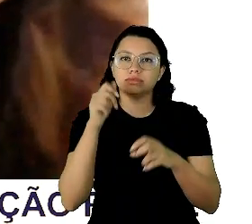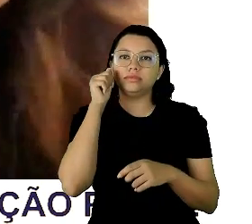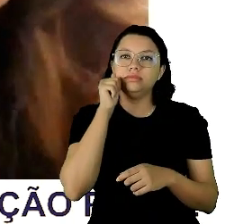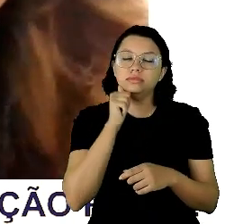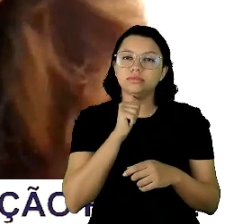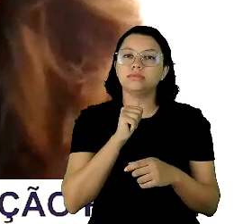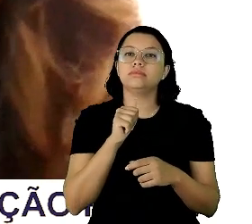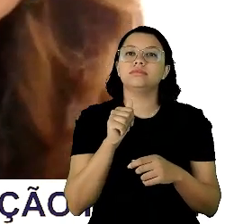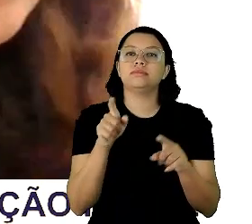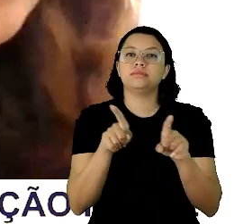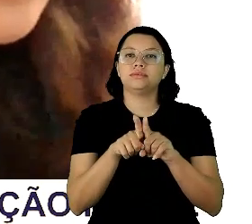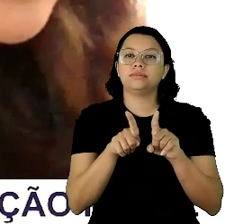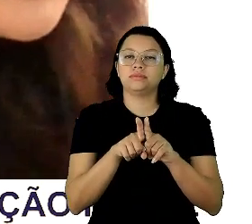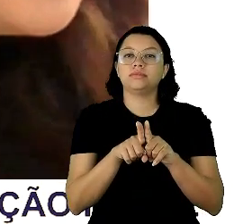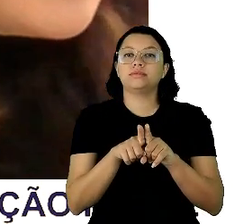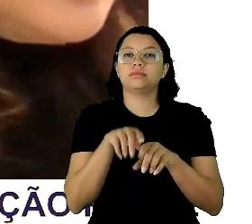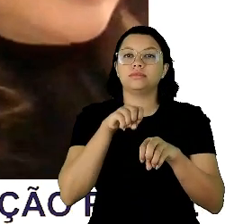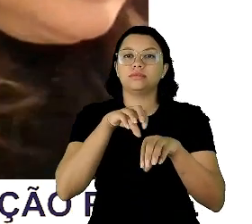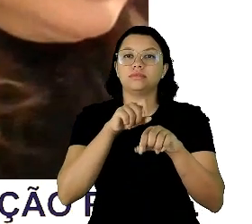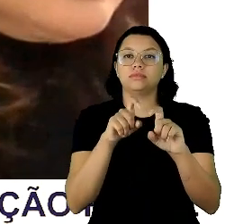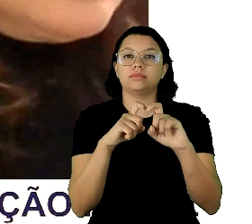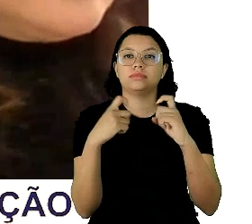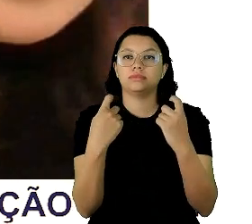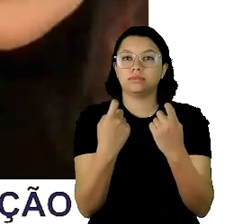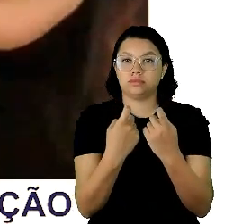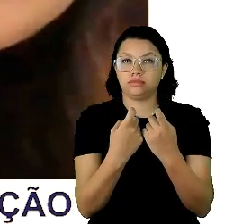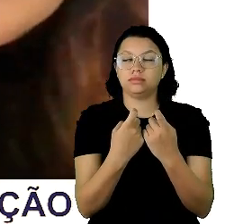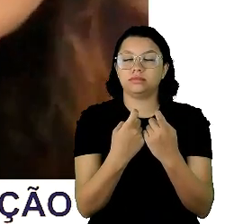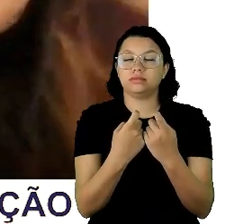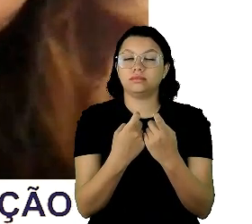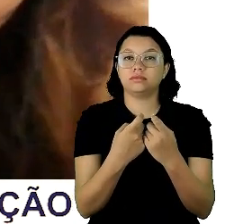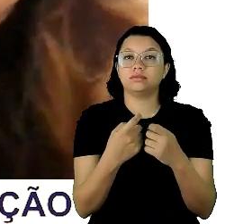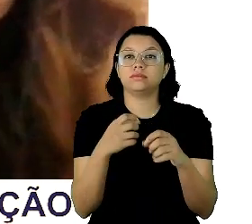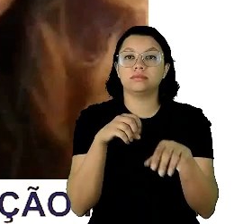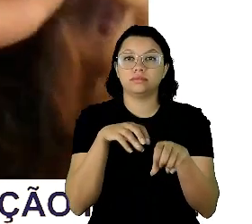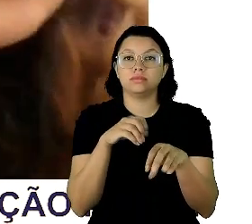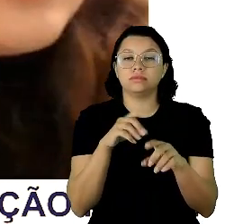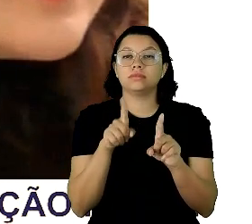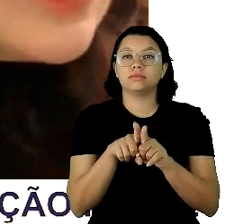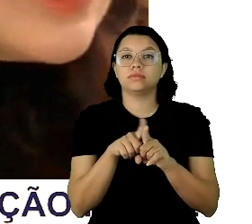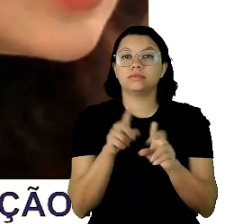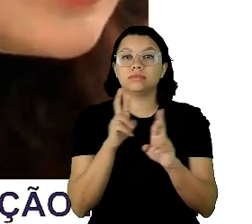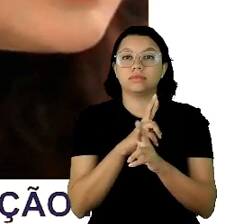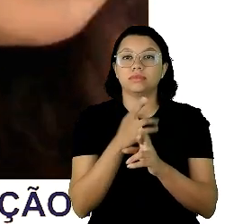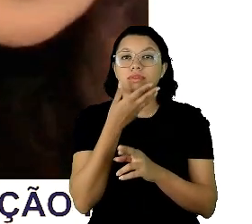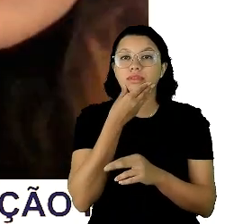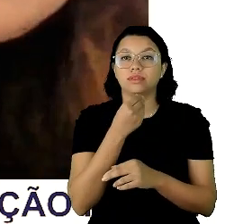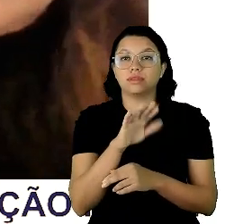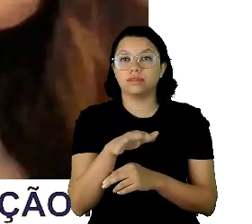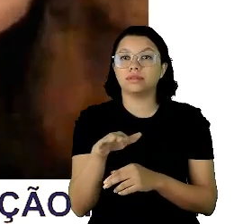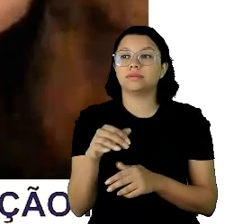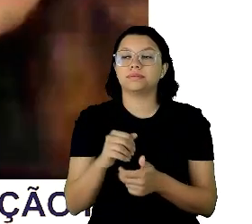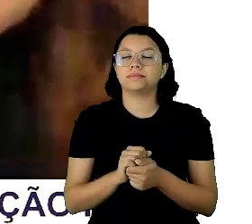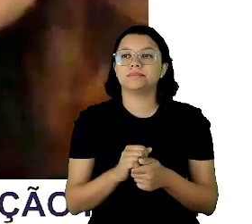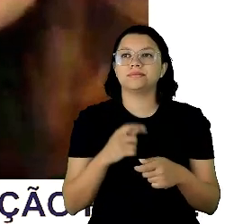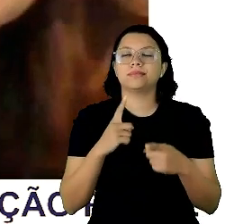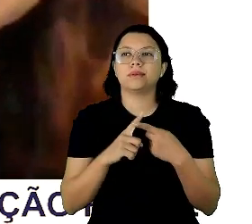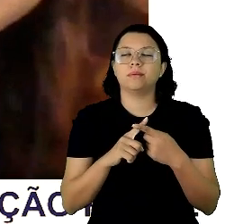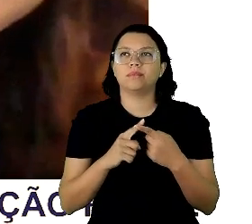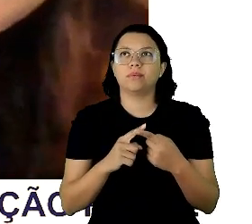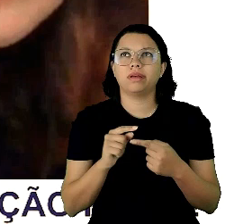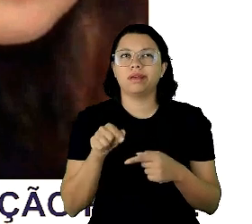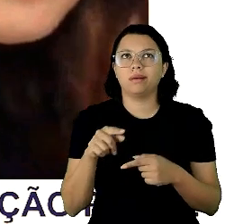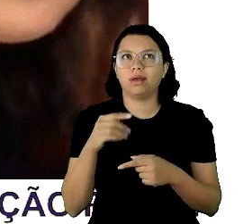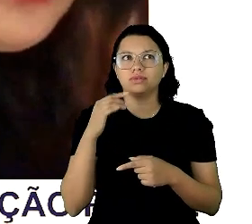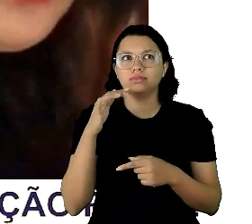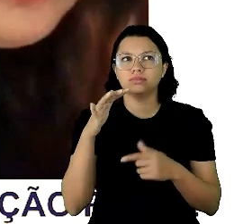muito sobre a educação sexual de garotas e garotos. Então, o que elas falam, e eu acho muito interessante, que a gente tem que quebrar esse ciclo de violência também na educação